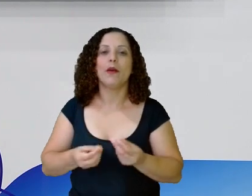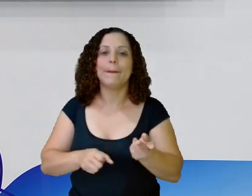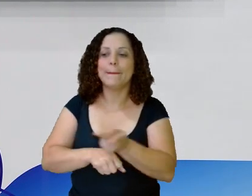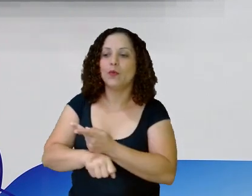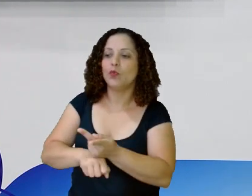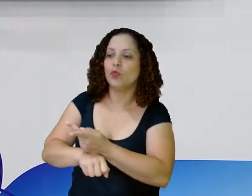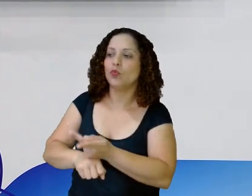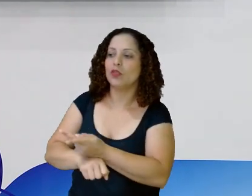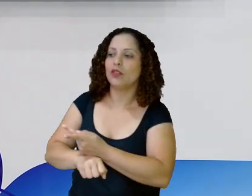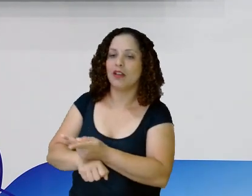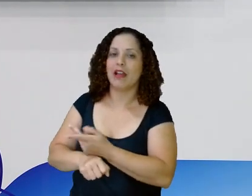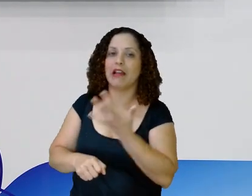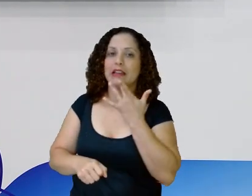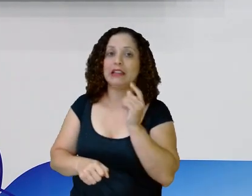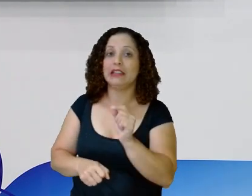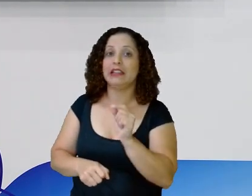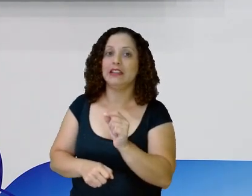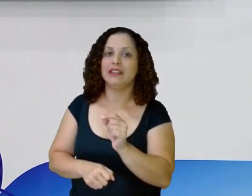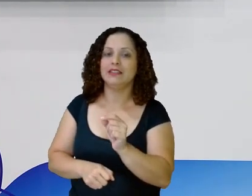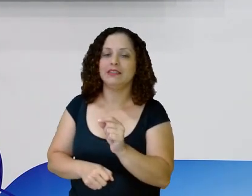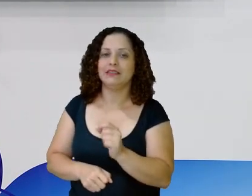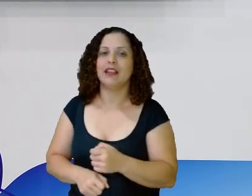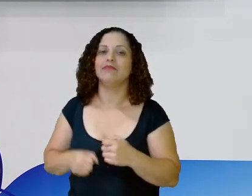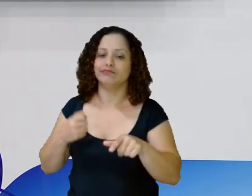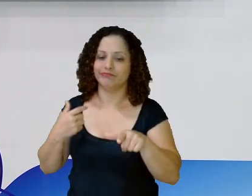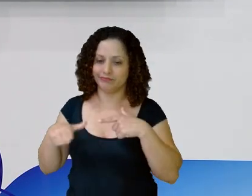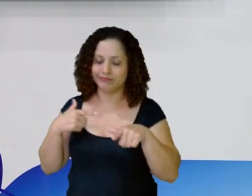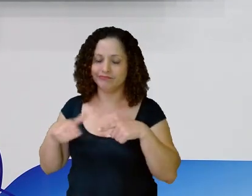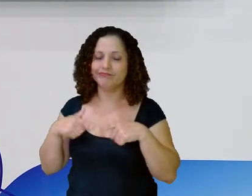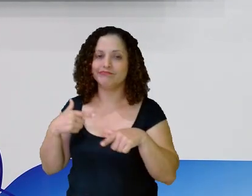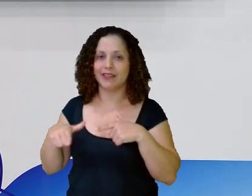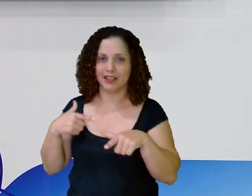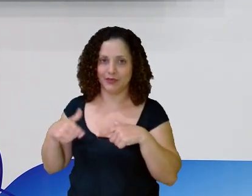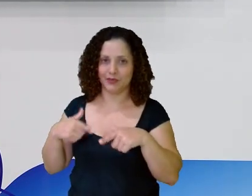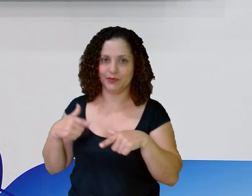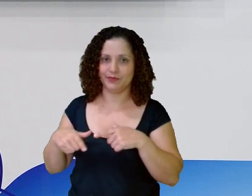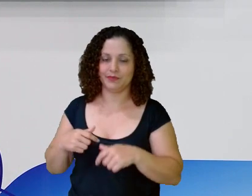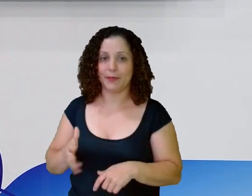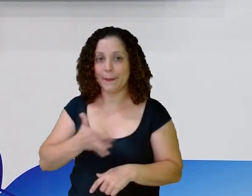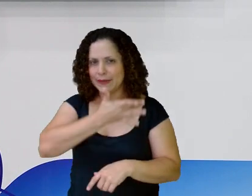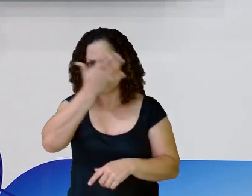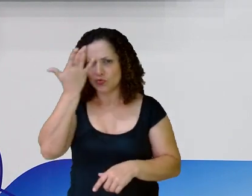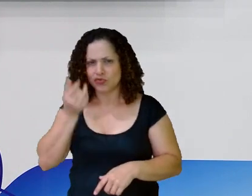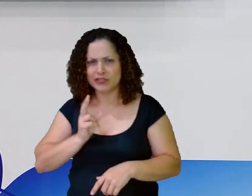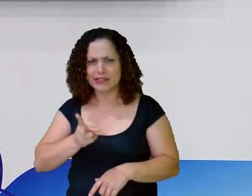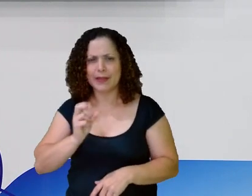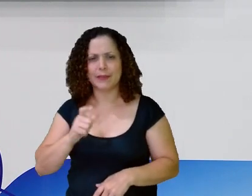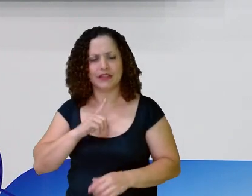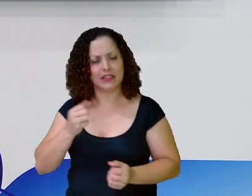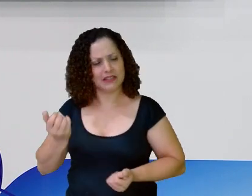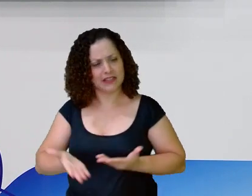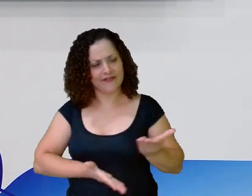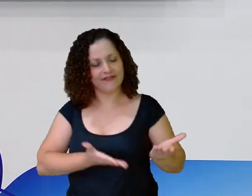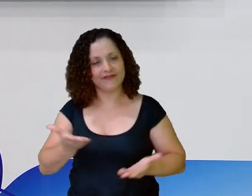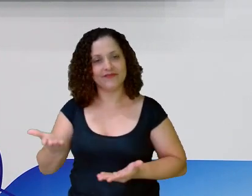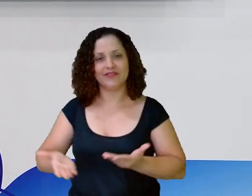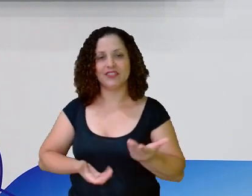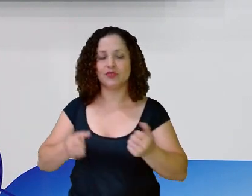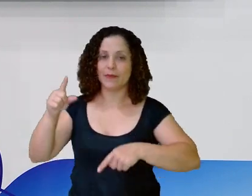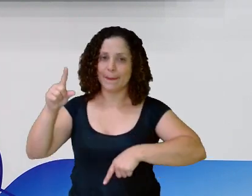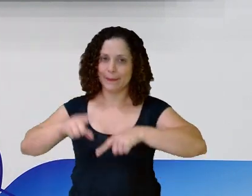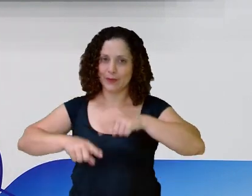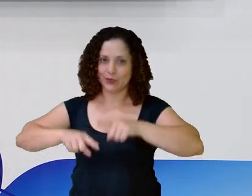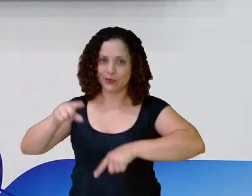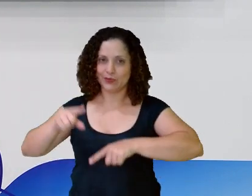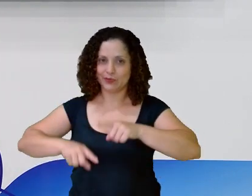procurar alguém para fazer isso. É trabalho. Então, as pessoas vão estar sempre oferecendo esses serviços, esses produtos, isso